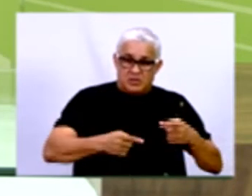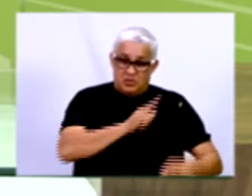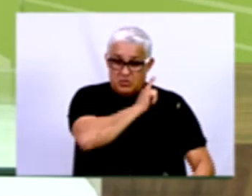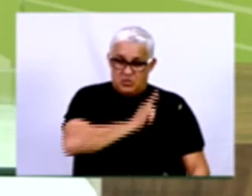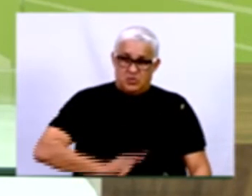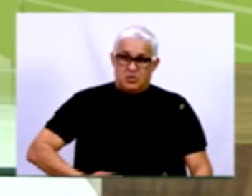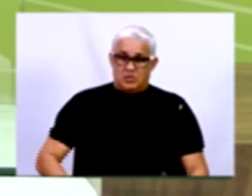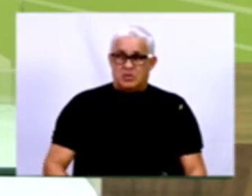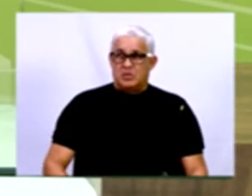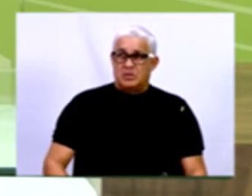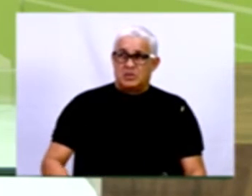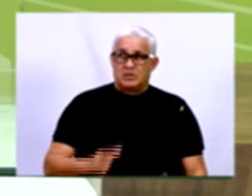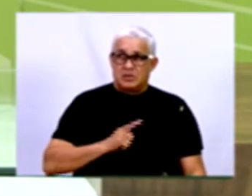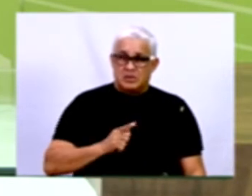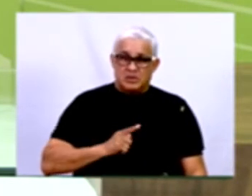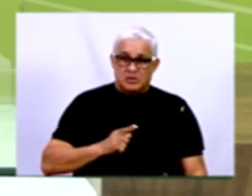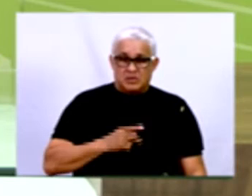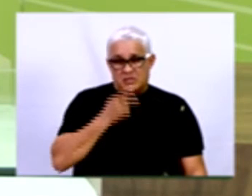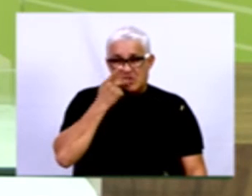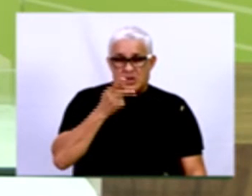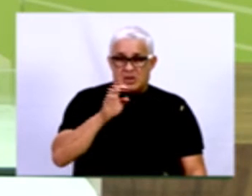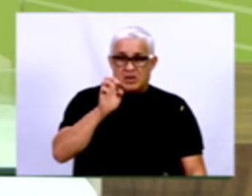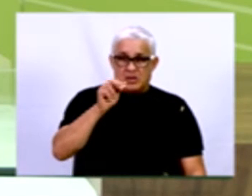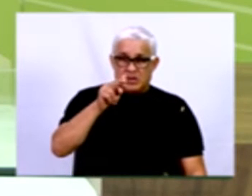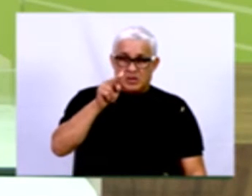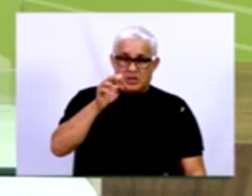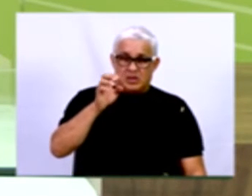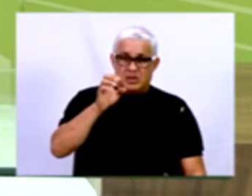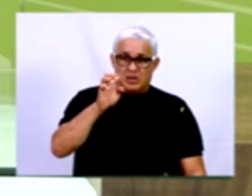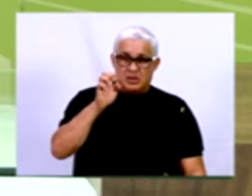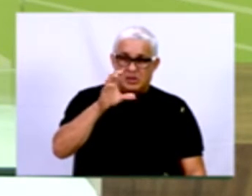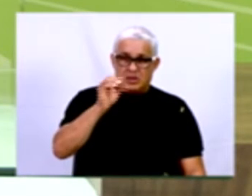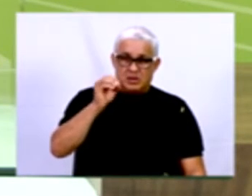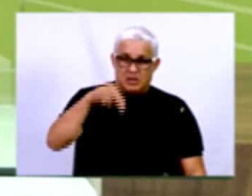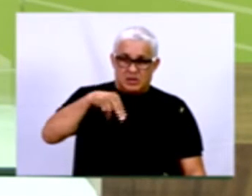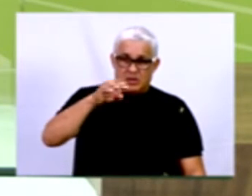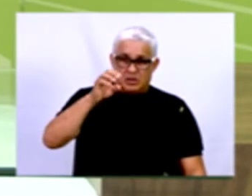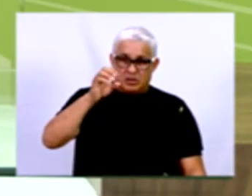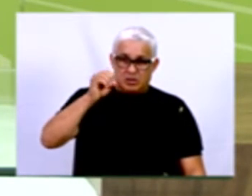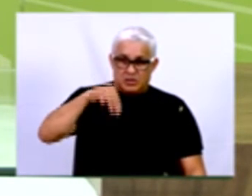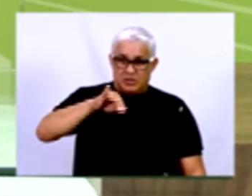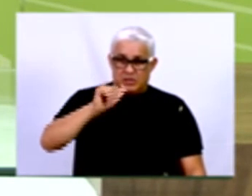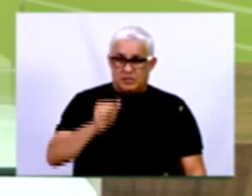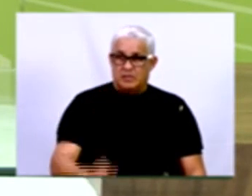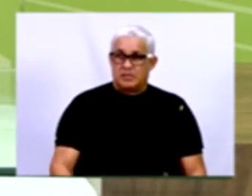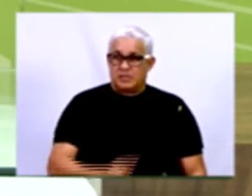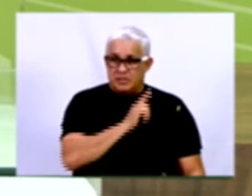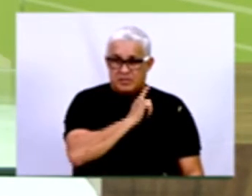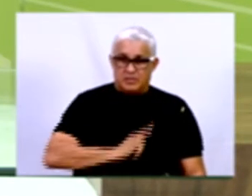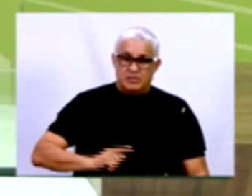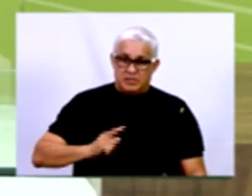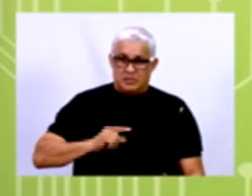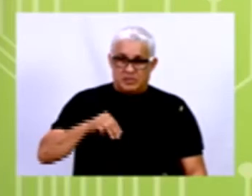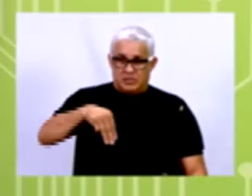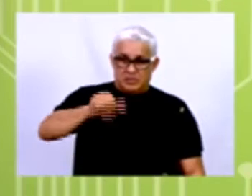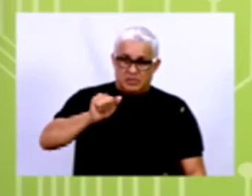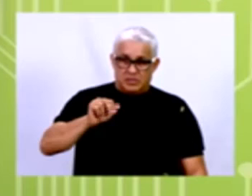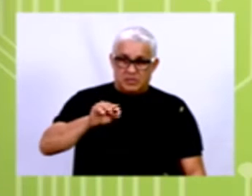governo, normalmente quando a gente vai falar de economia em nível de governo, nós estamos falando da macroeconomia. Ok?